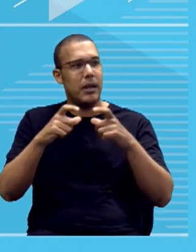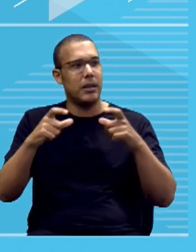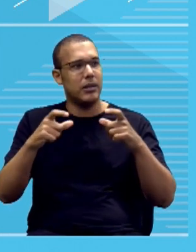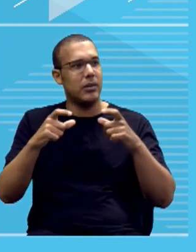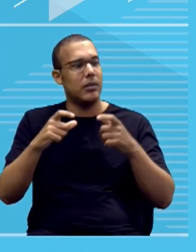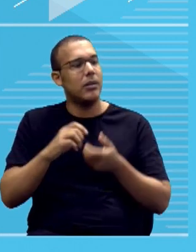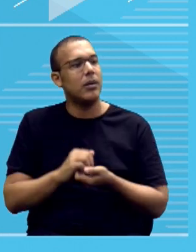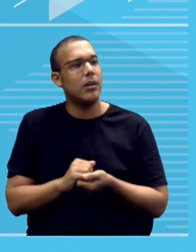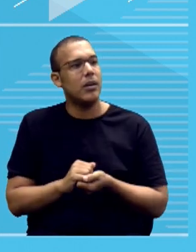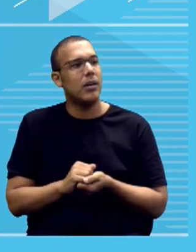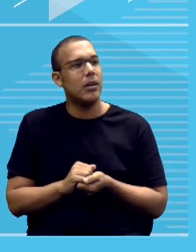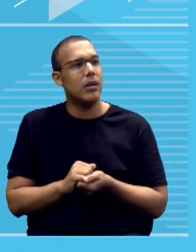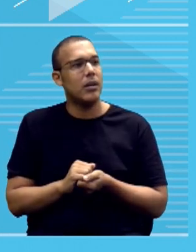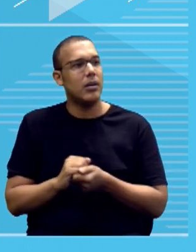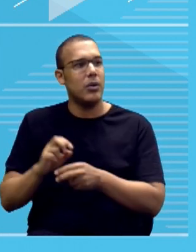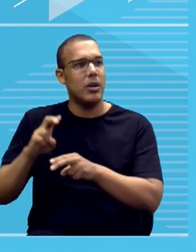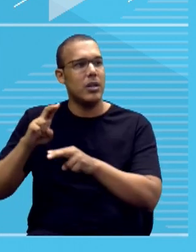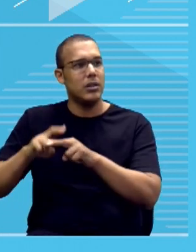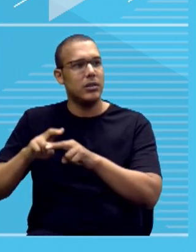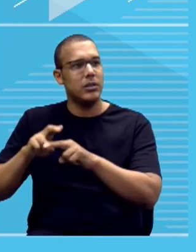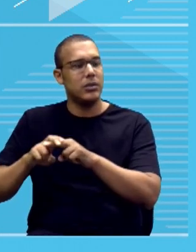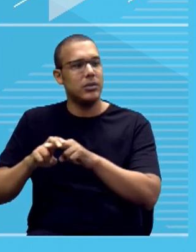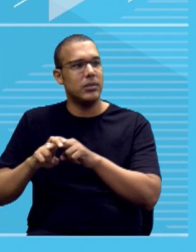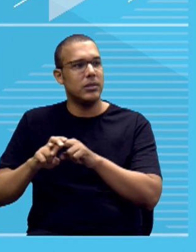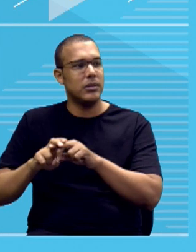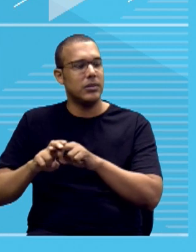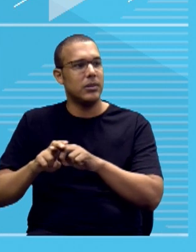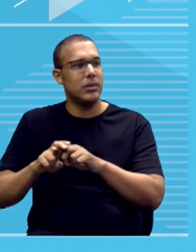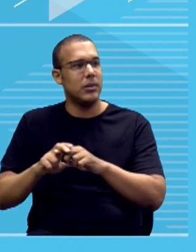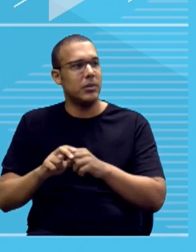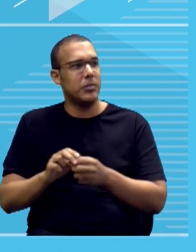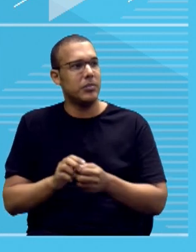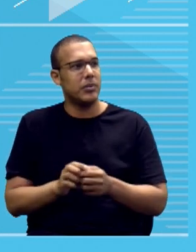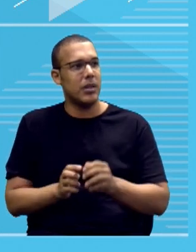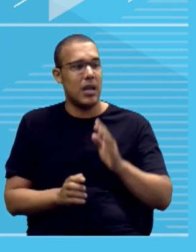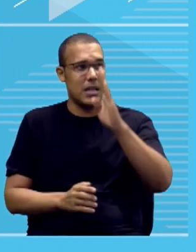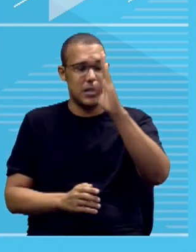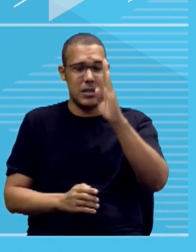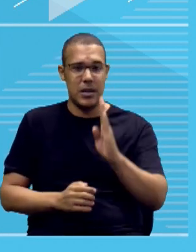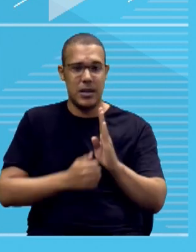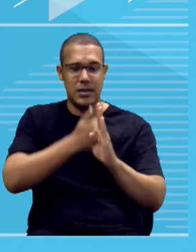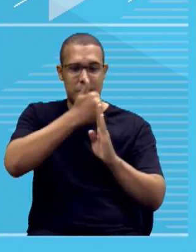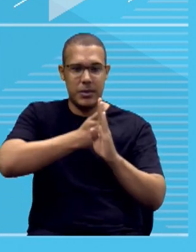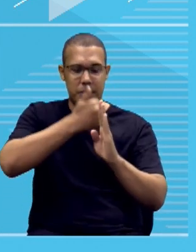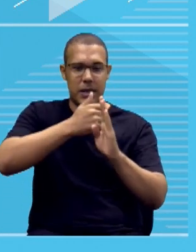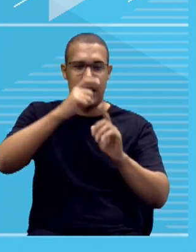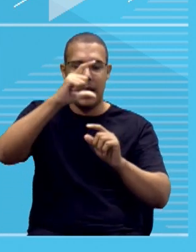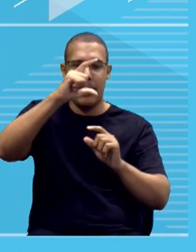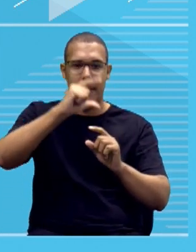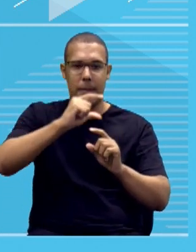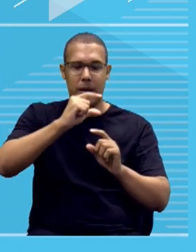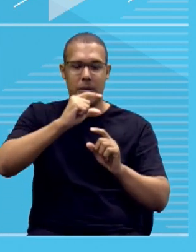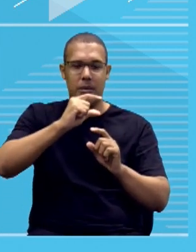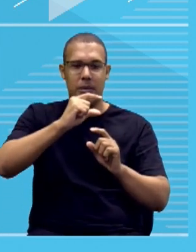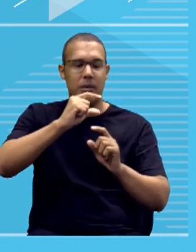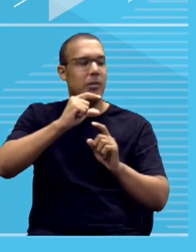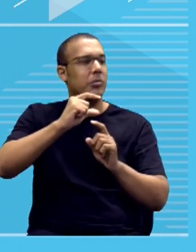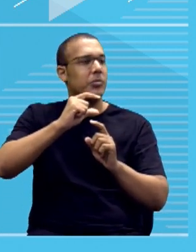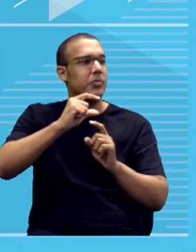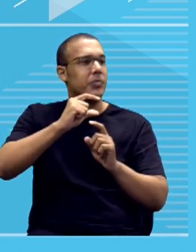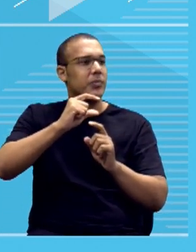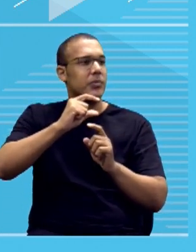um resistor lá depois dele. Essa primeira placa é uma placa menor. E sempre que for a placa